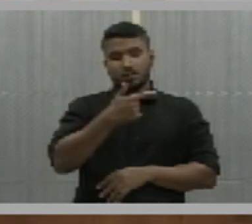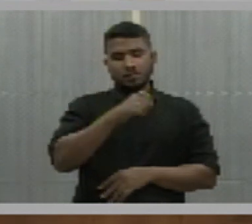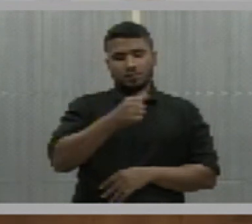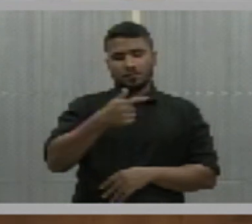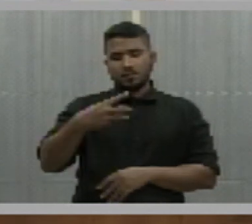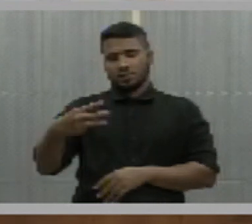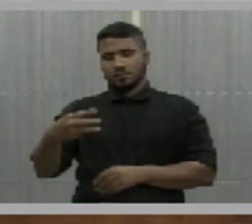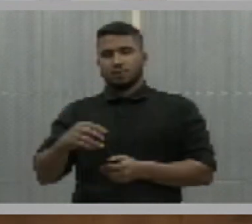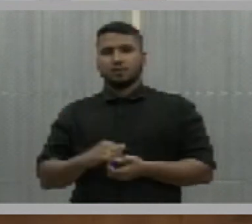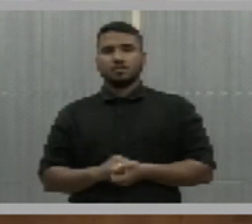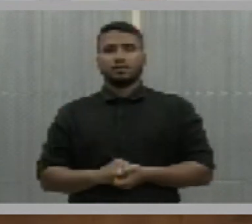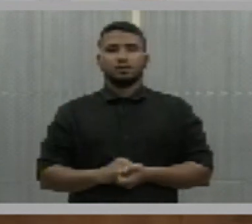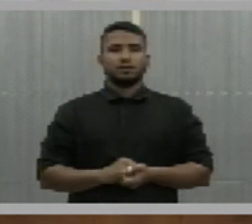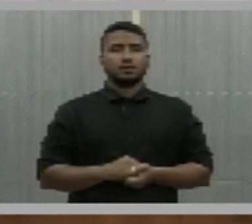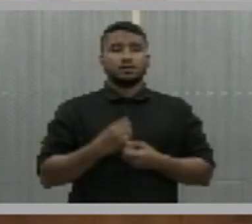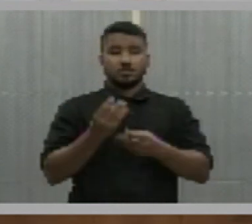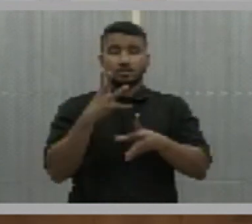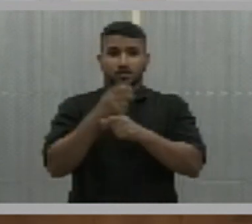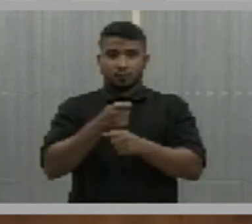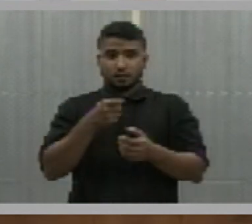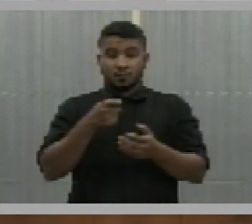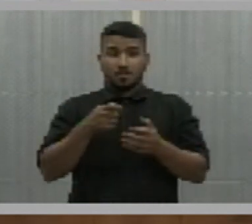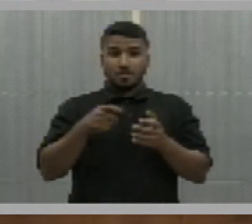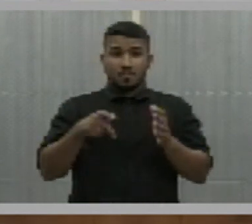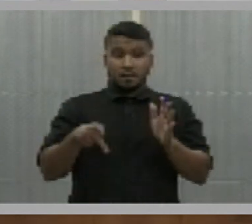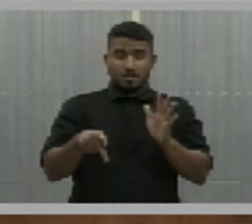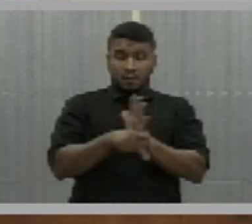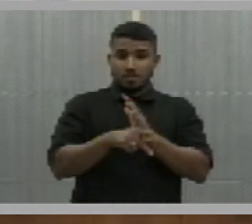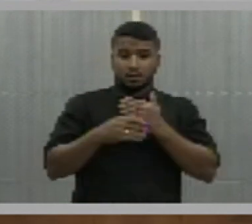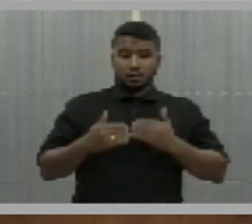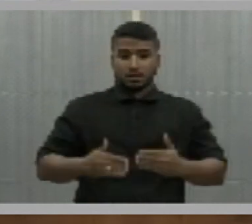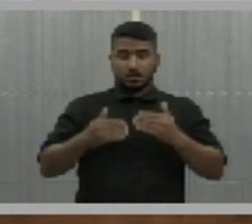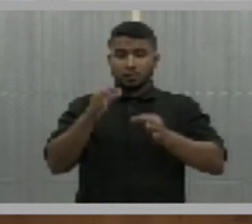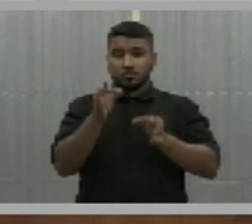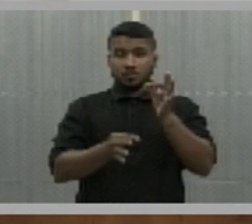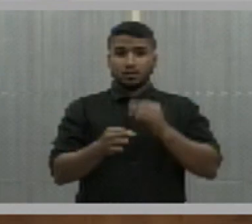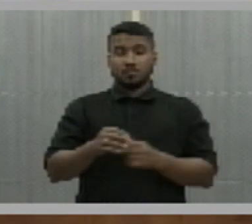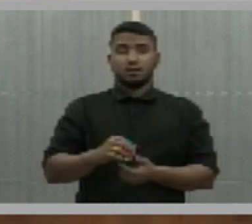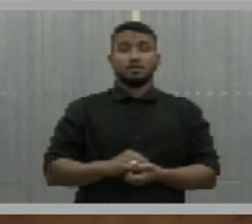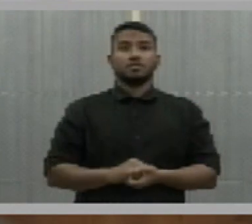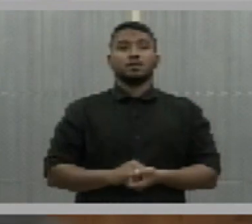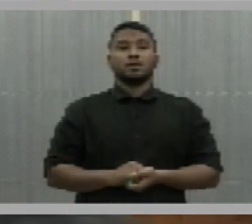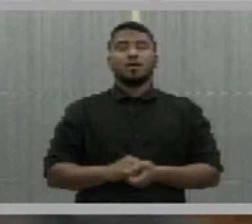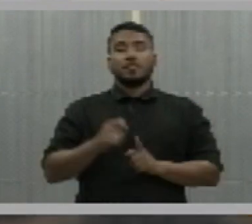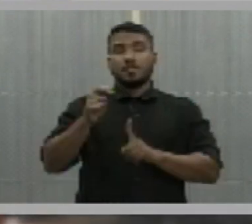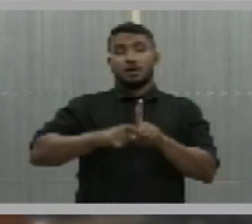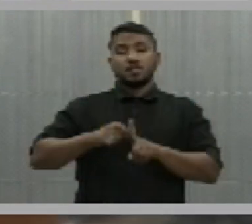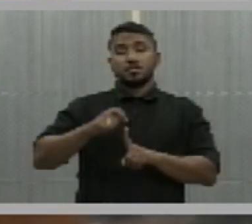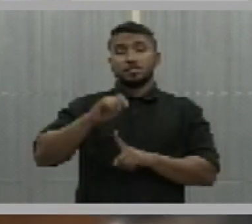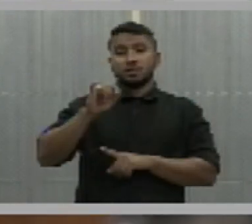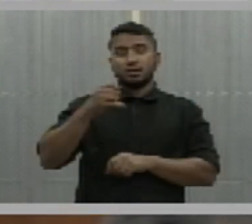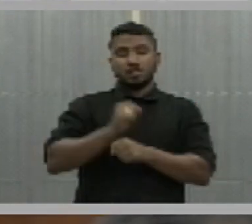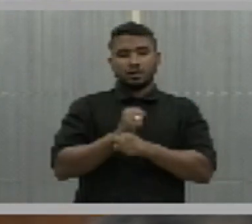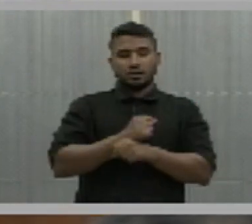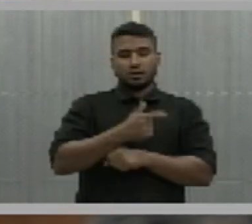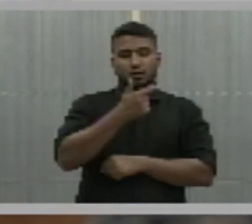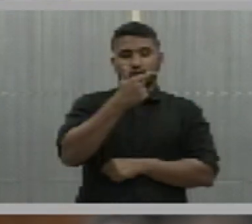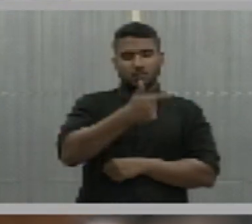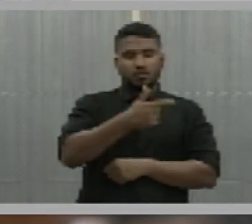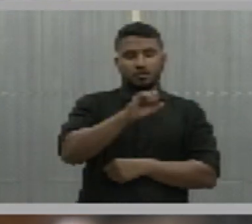003/2023. Encaminha a prestação de conta desta Secretaria do Estado de Justiça, SEJUS, referente ao mês de janeiro,